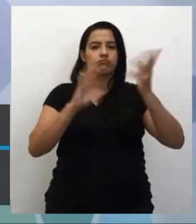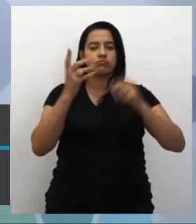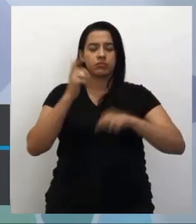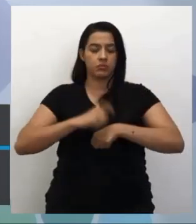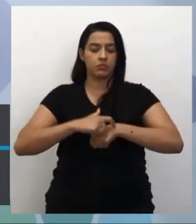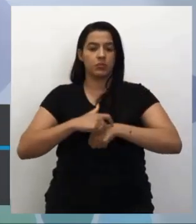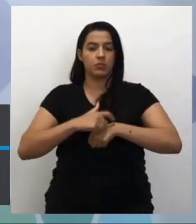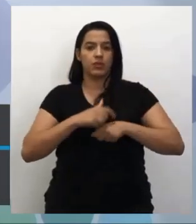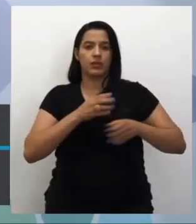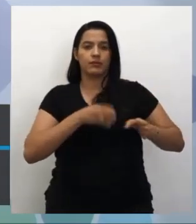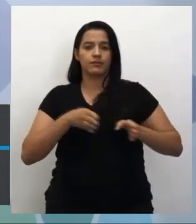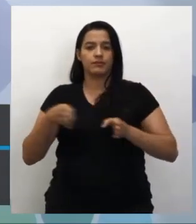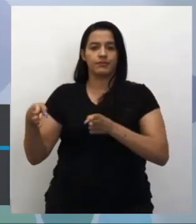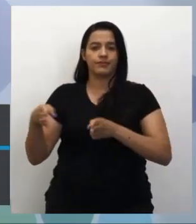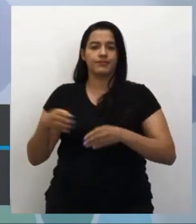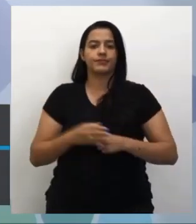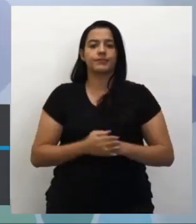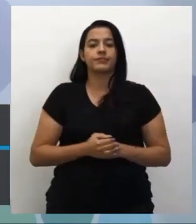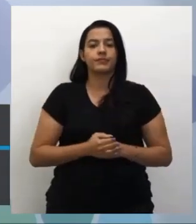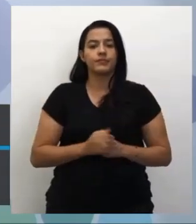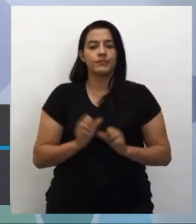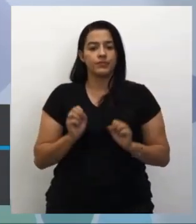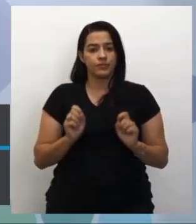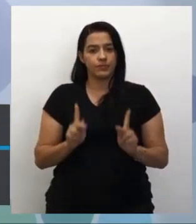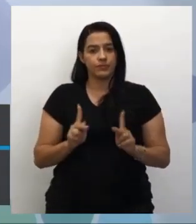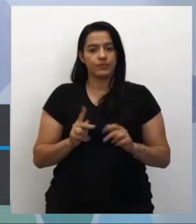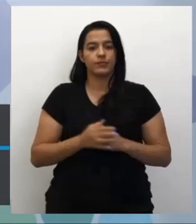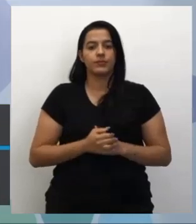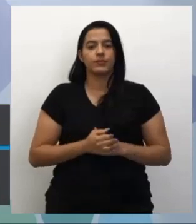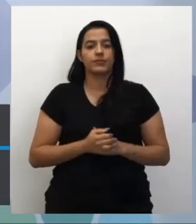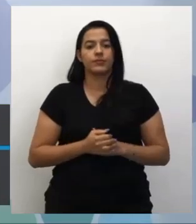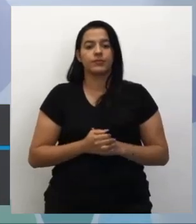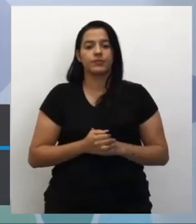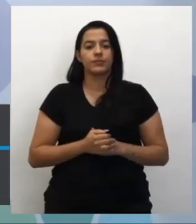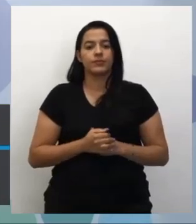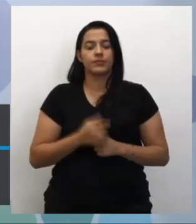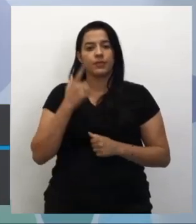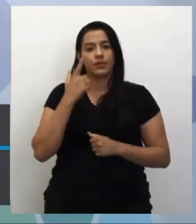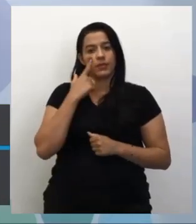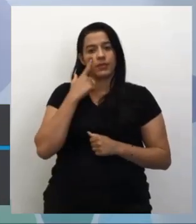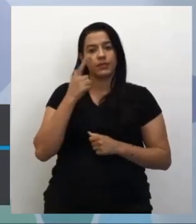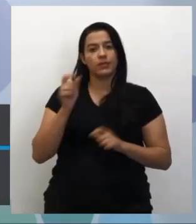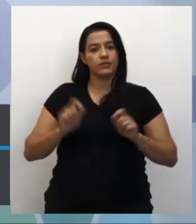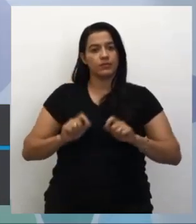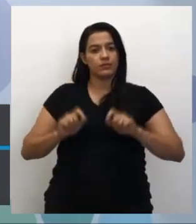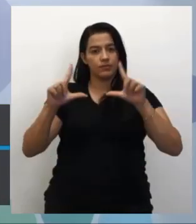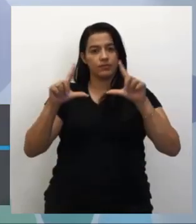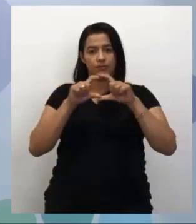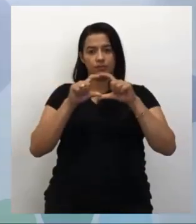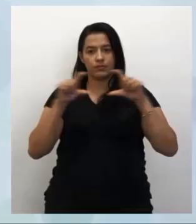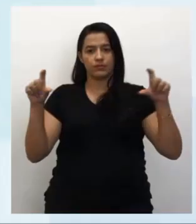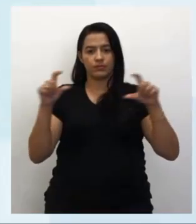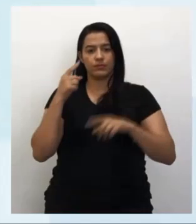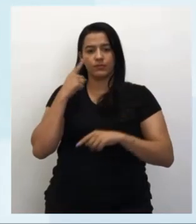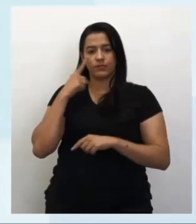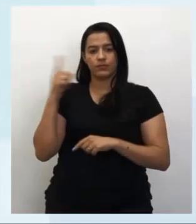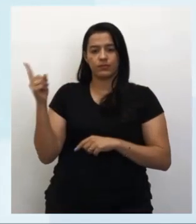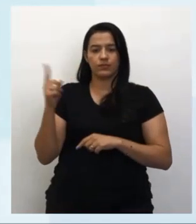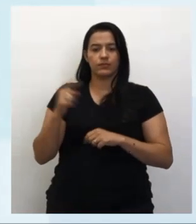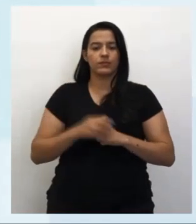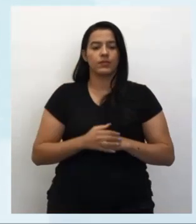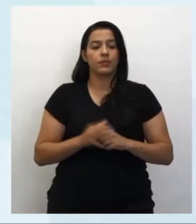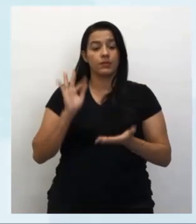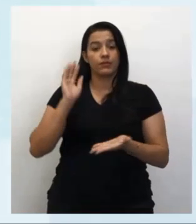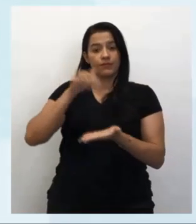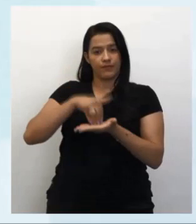cronológica. Certo? Então, beleza? Eu vou chamar a atenção de vocês para este trecho da tela, olha só, para este trecho bem no